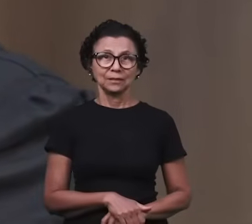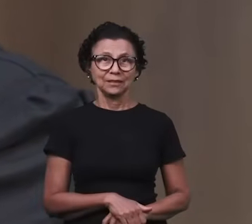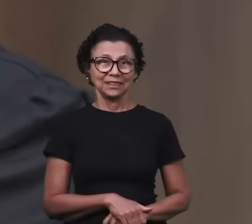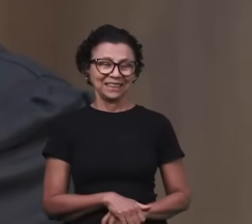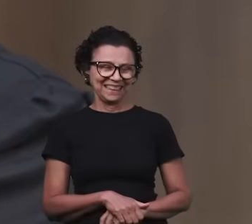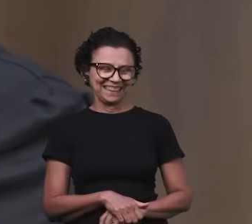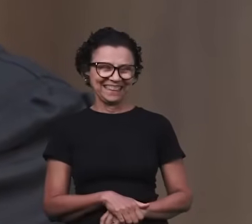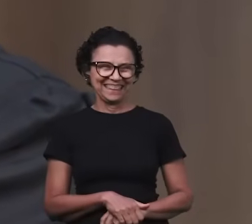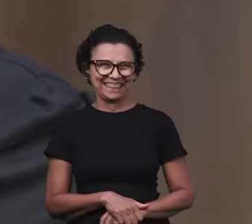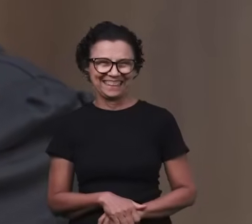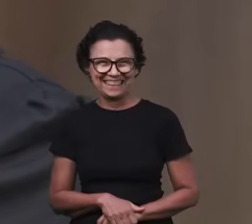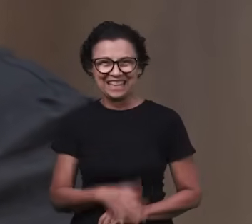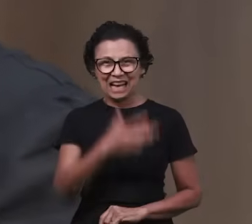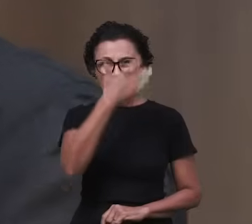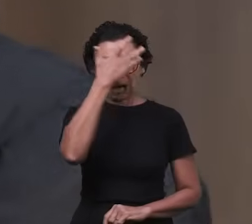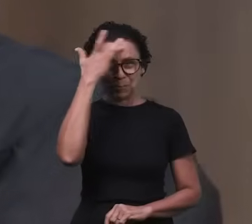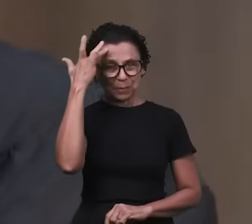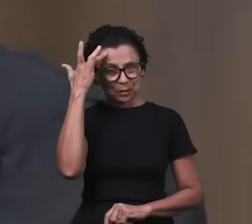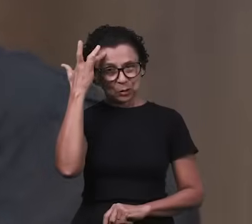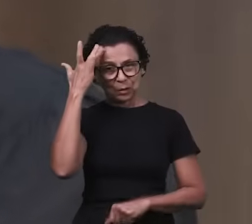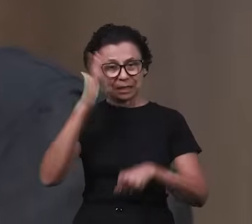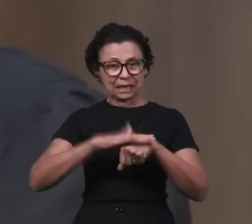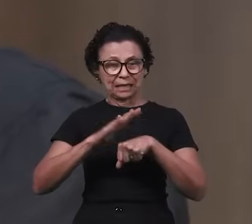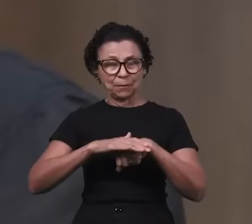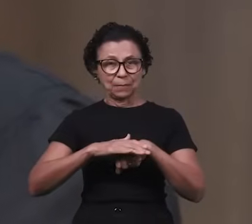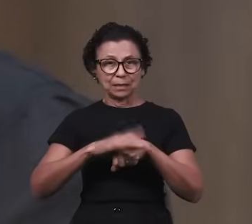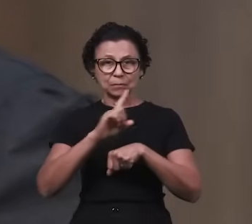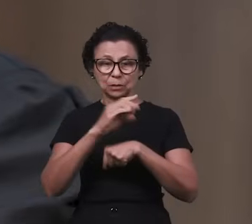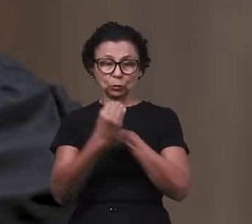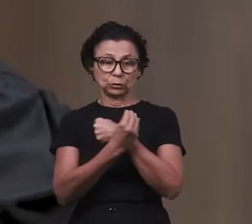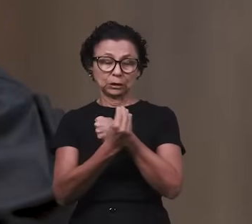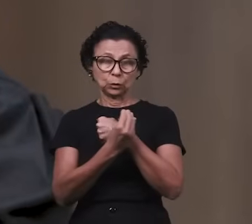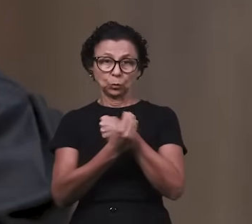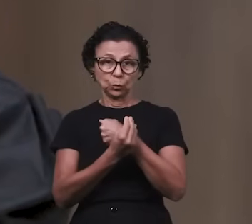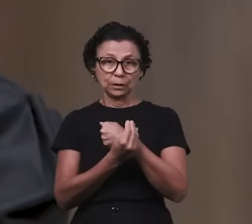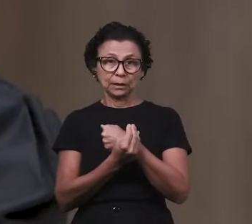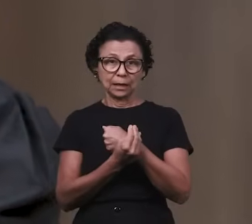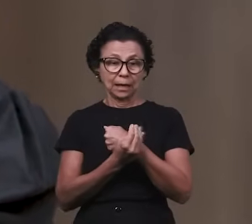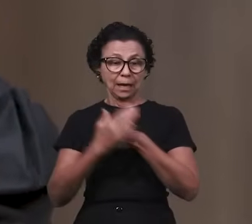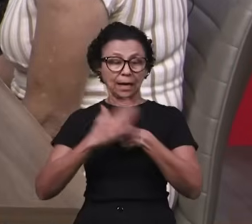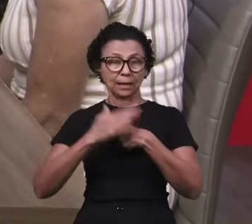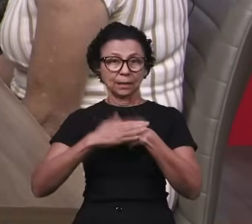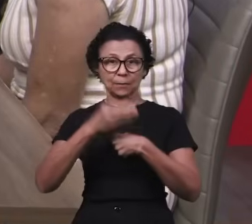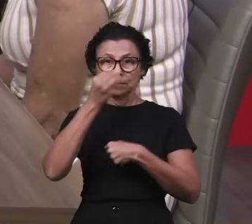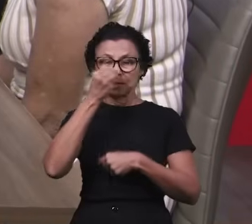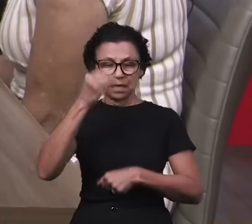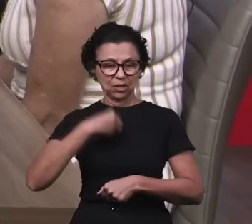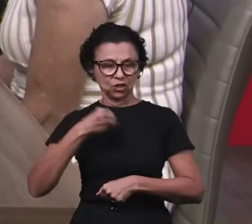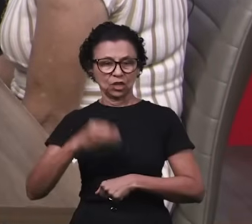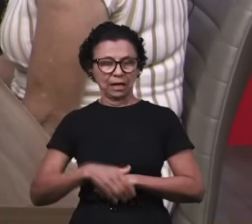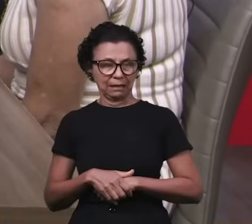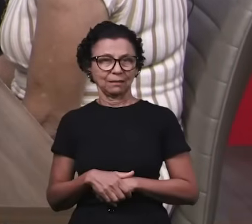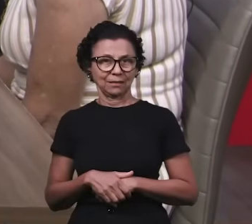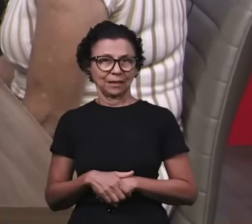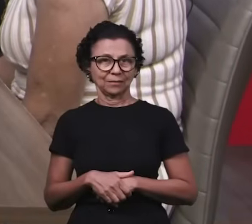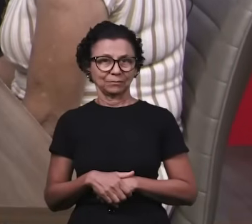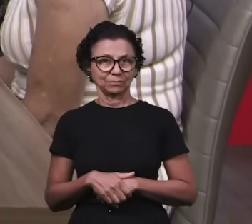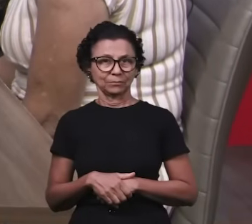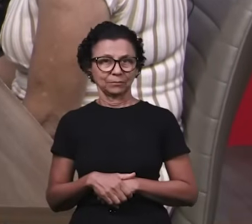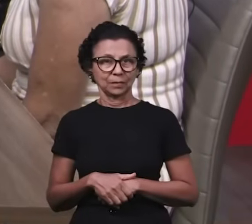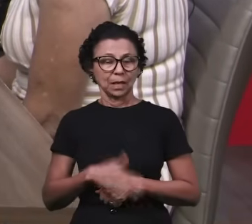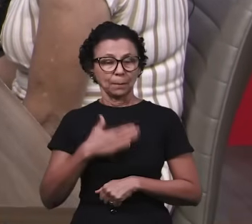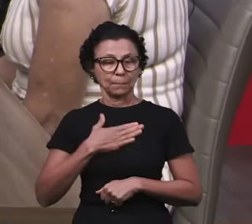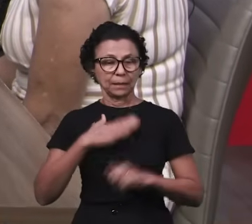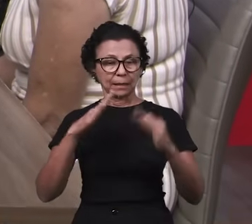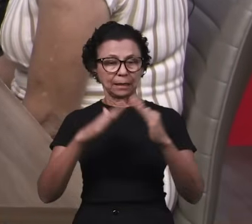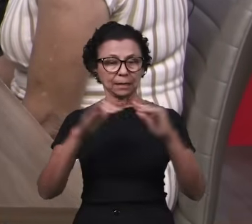se enjeita. Né? Porque ela tinha que estar bem cuidada. Não, a casa, ela falava que era um lugar de paz.